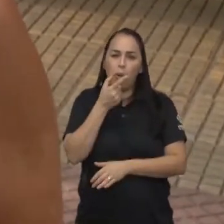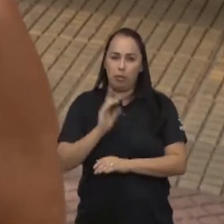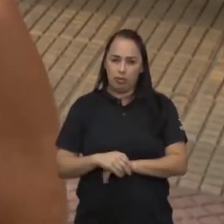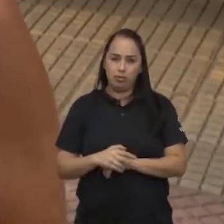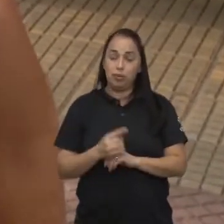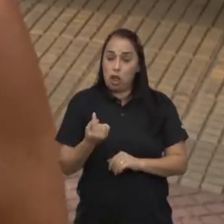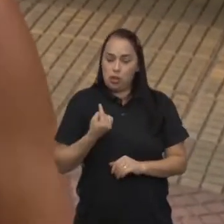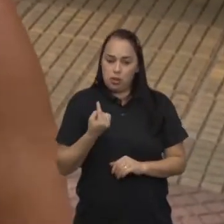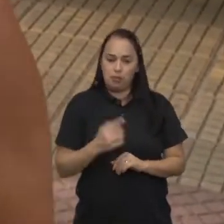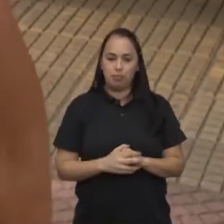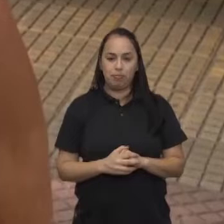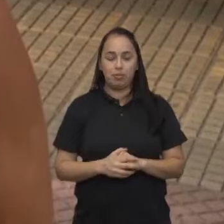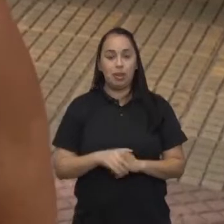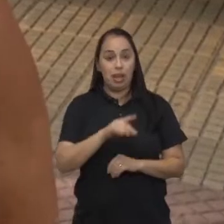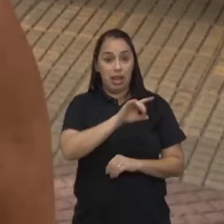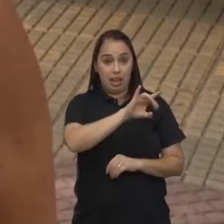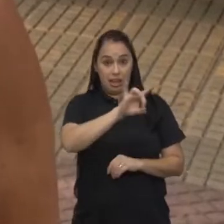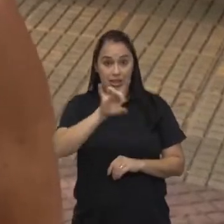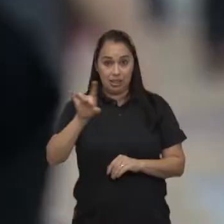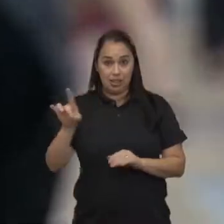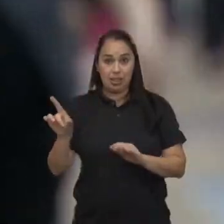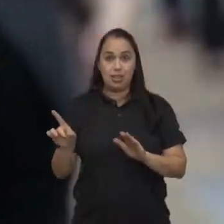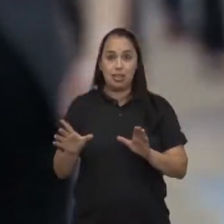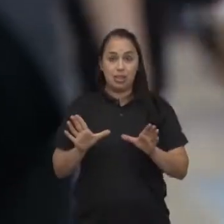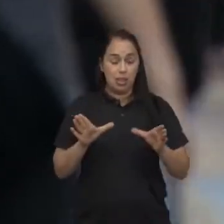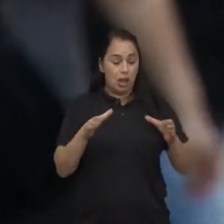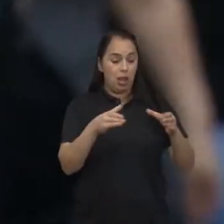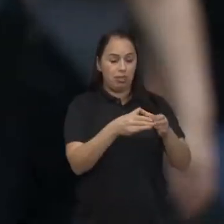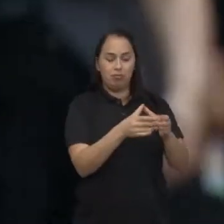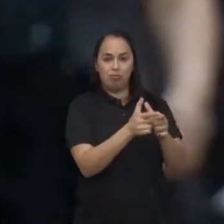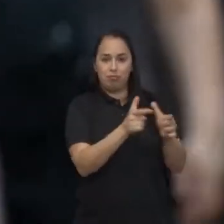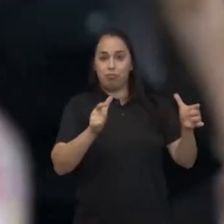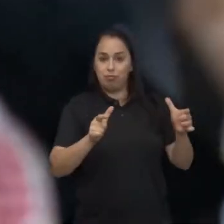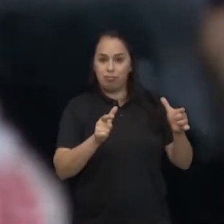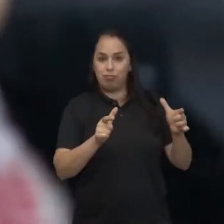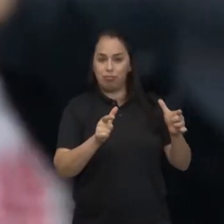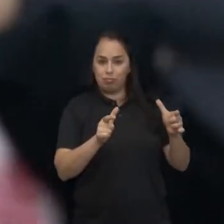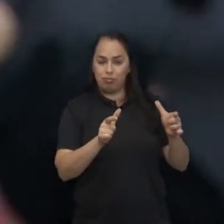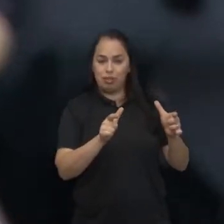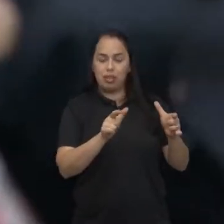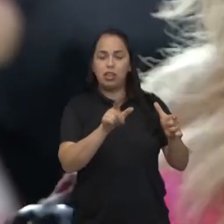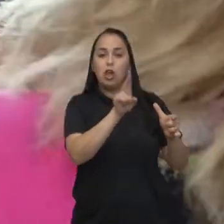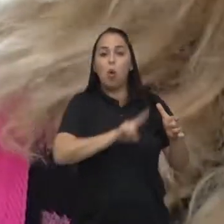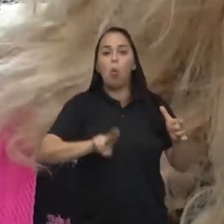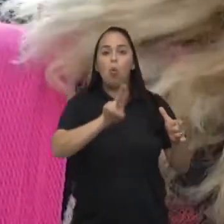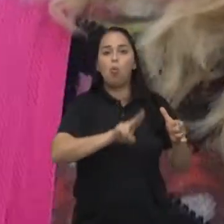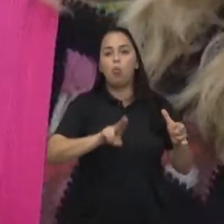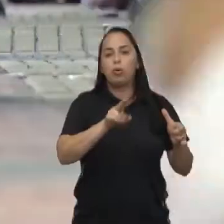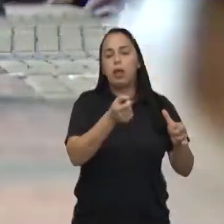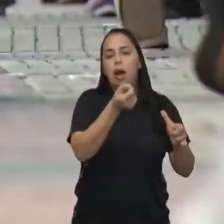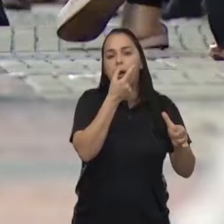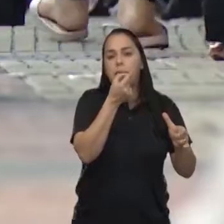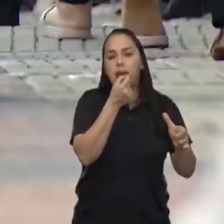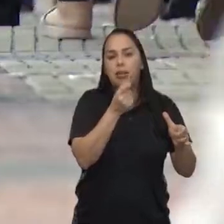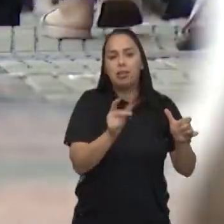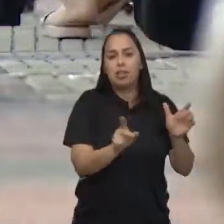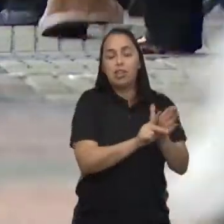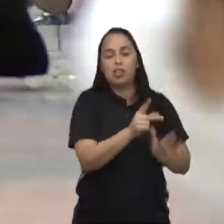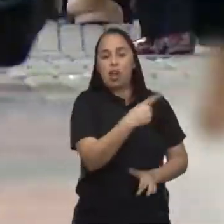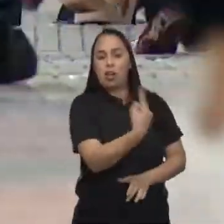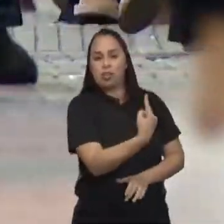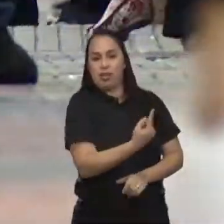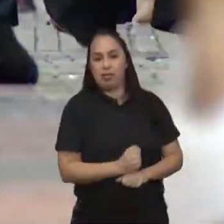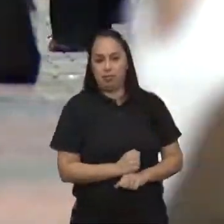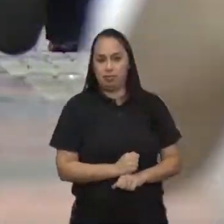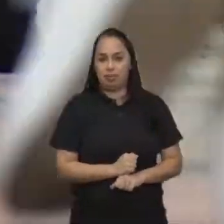sempre toma alguma coisa por conta essas pessoas pertencem um grande parcela da população que faz uso